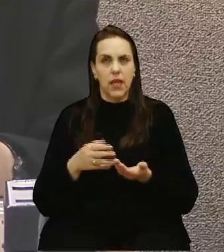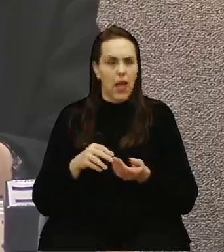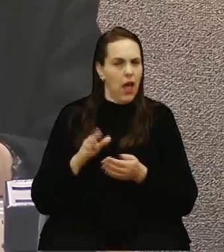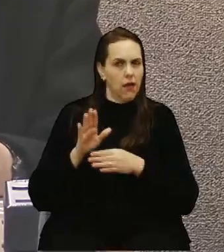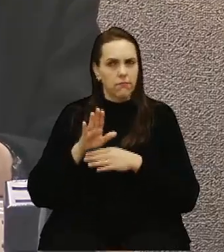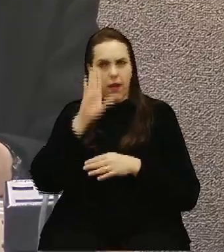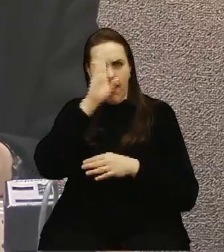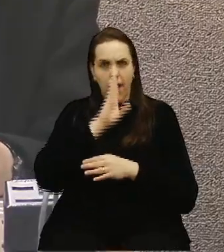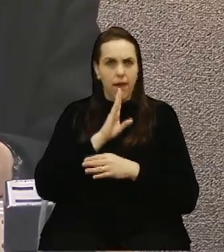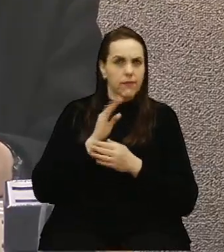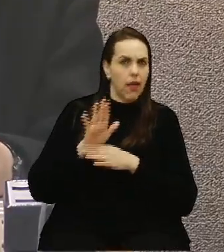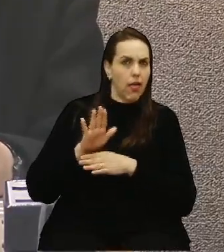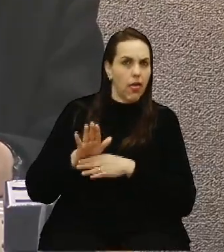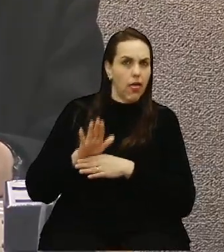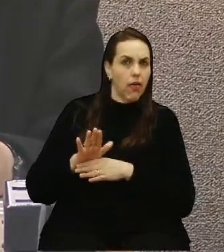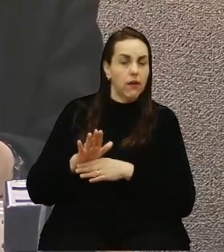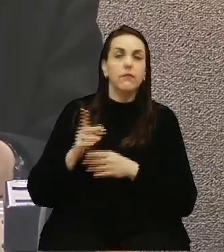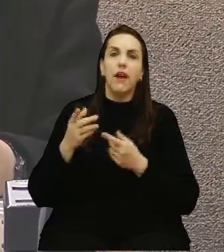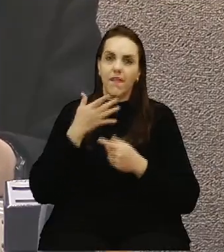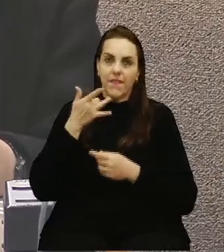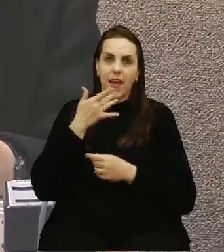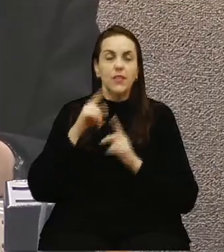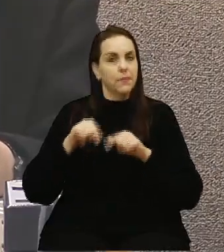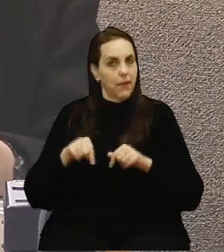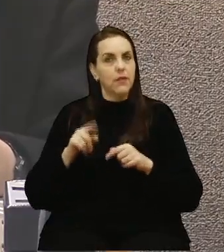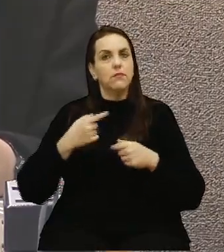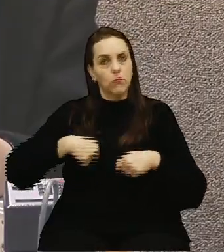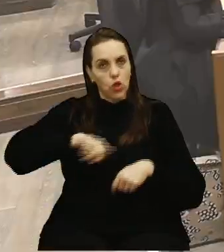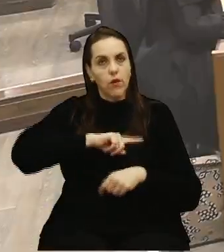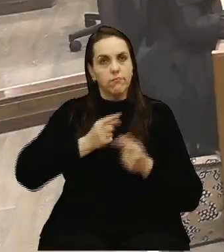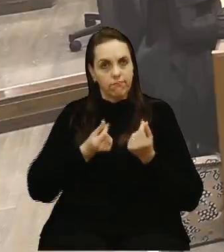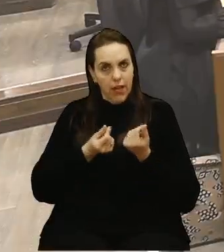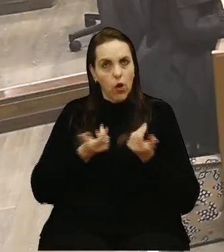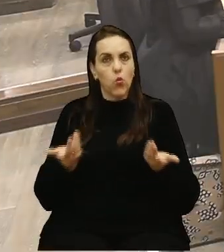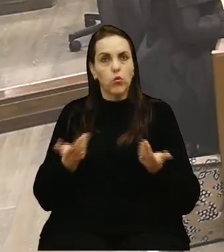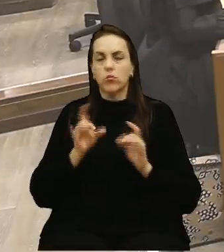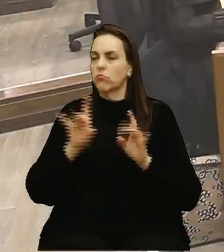façamos com o nosso recurso. Era isso, senhor presidente. Muito obrigado. Obrigado, vereador.